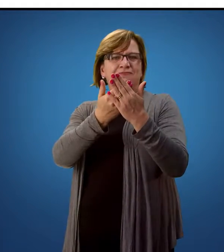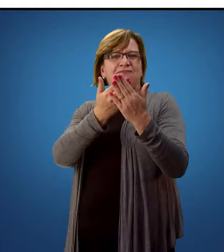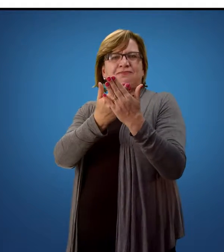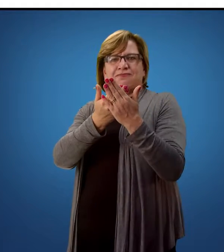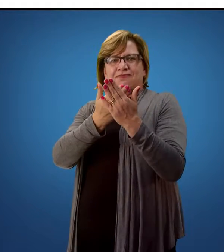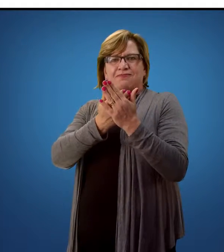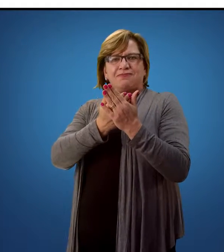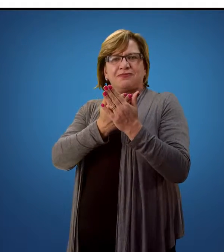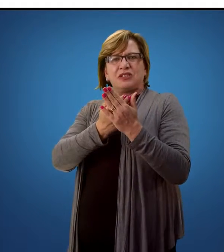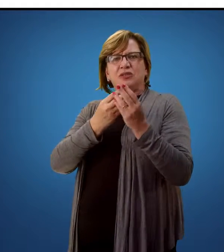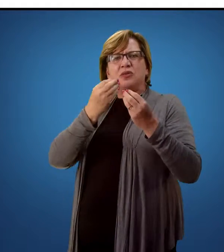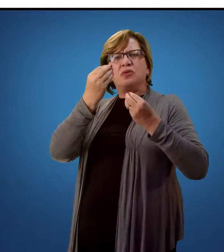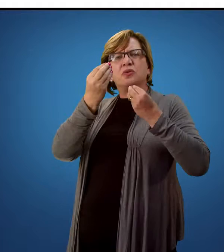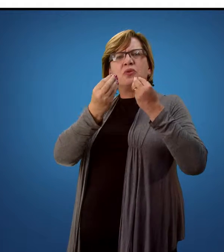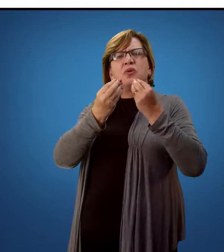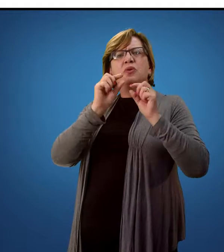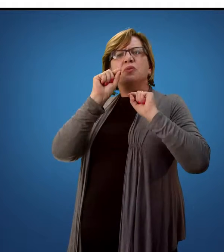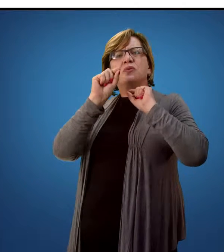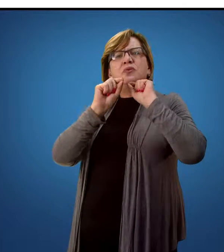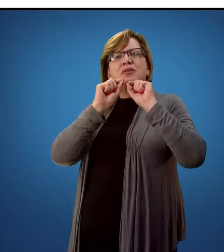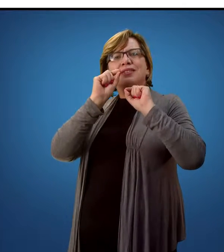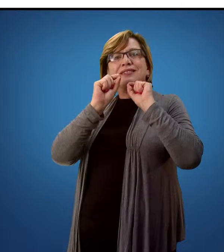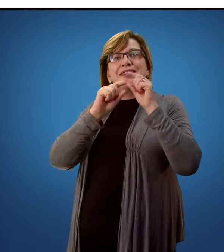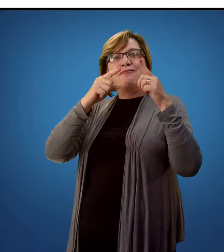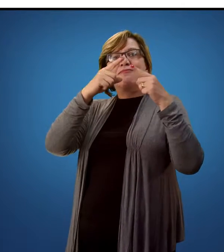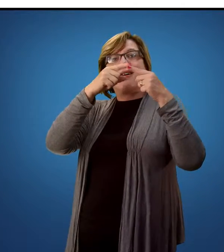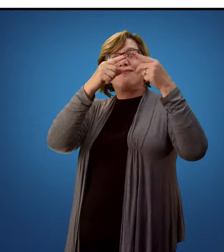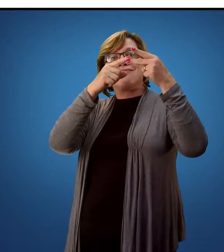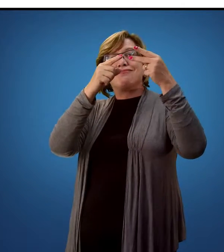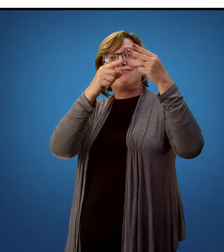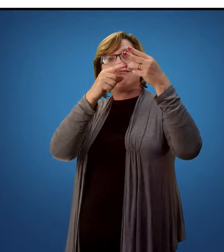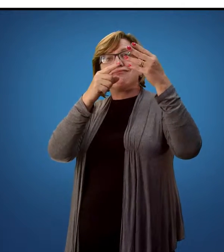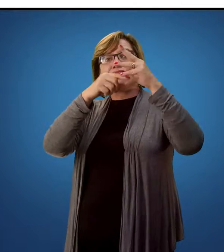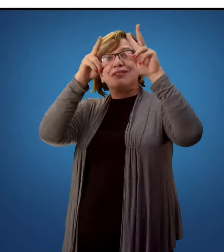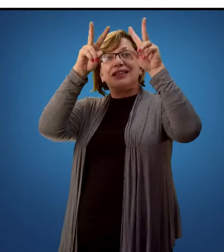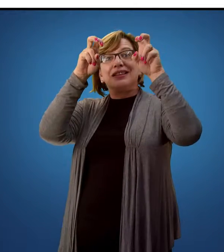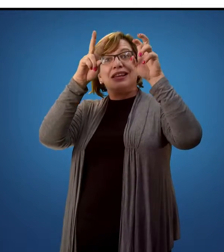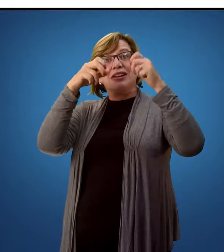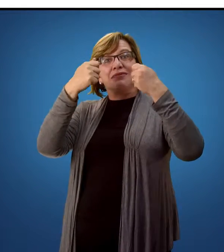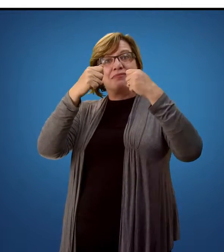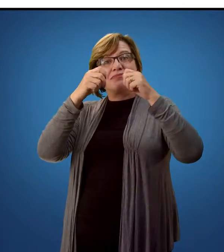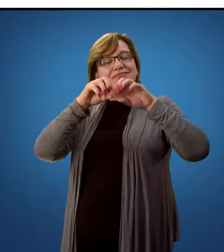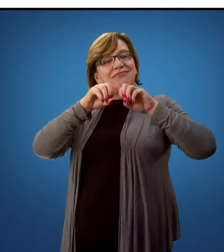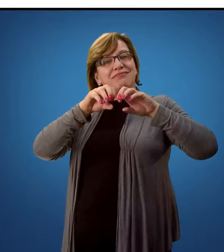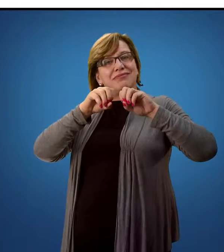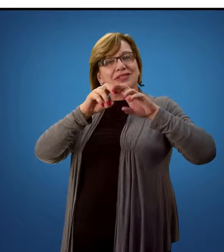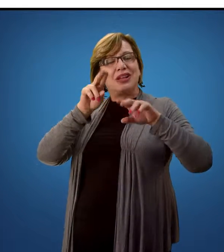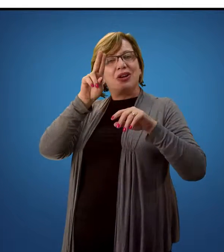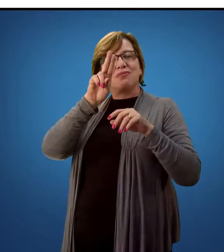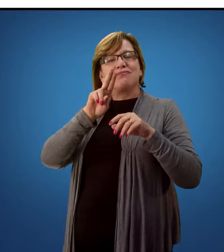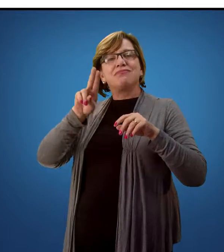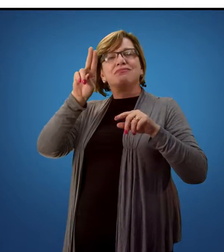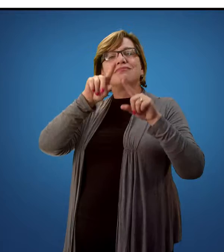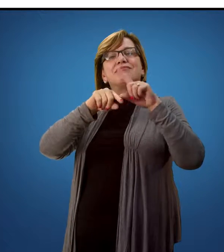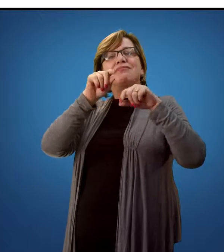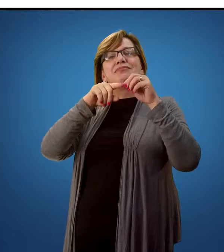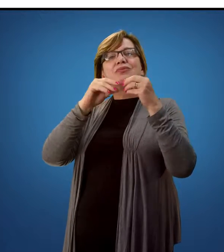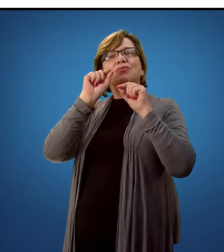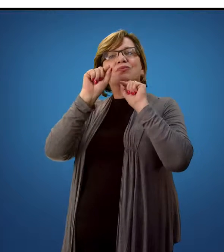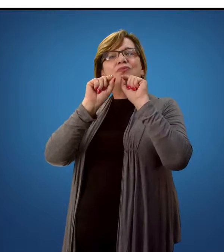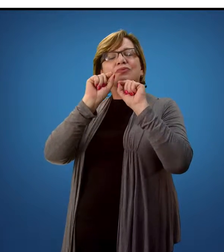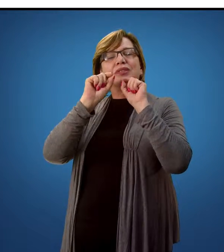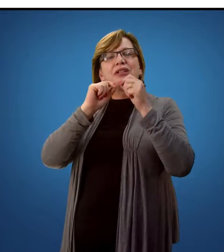alunos do ensino médio ou seja quais as matrizes é que ele deve utilizar como é